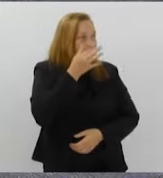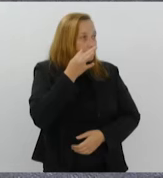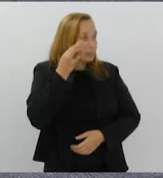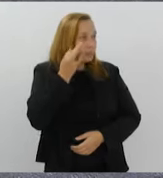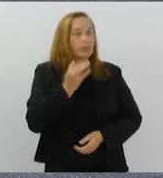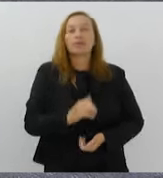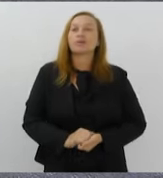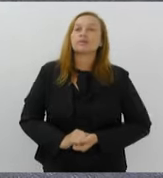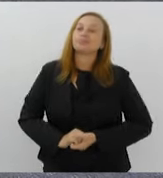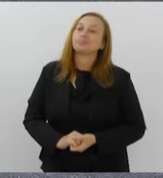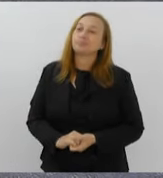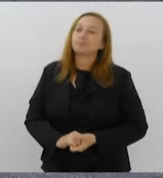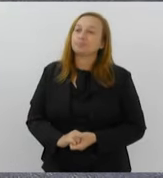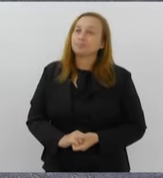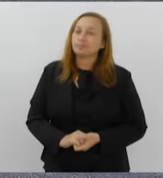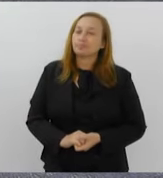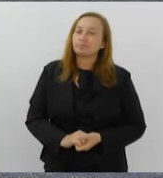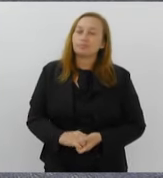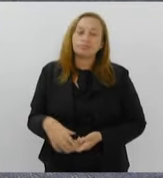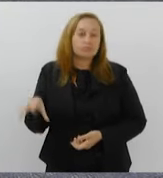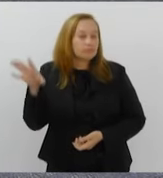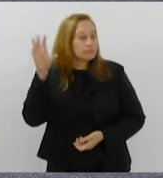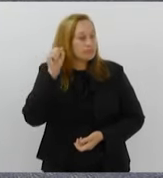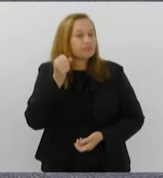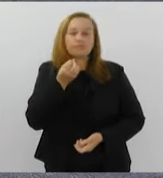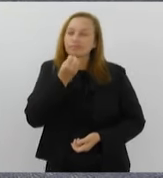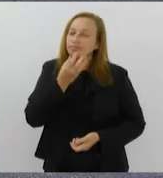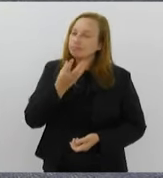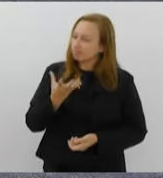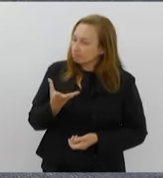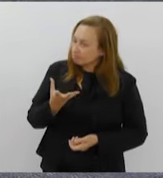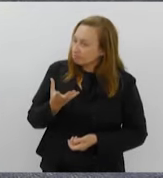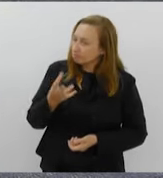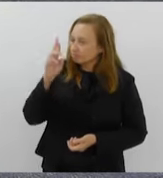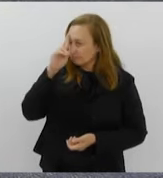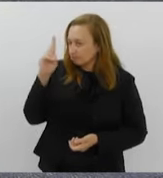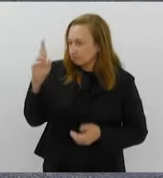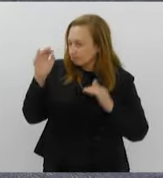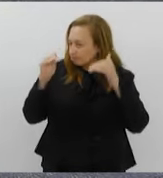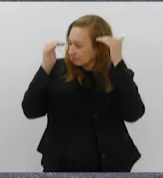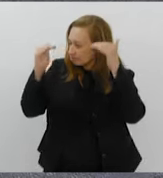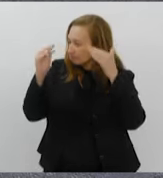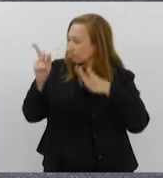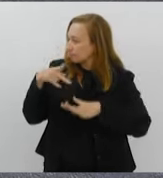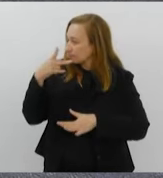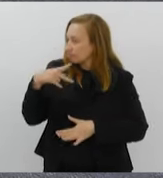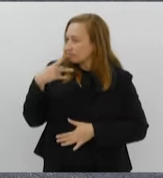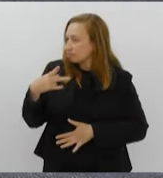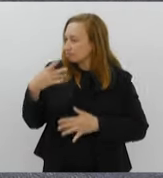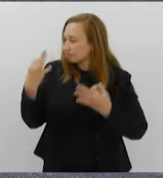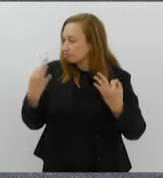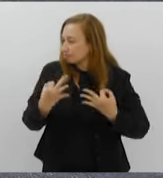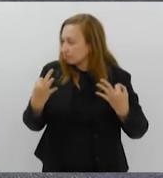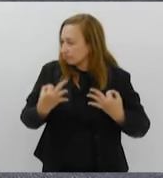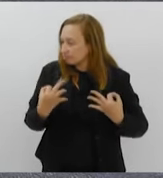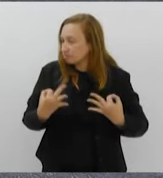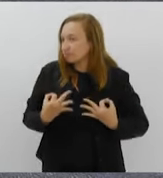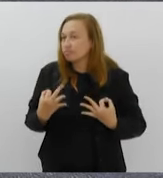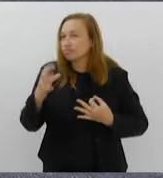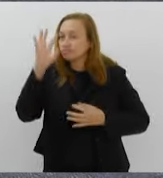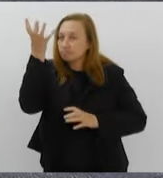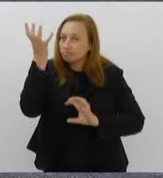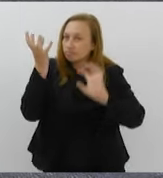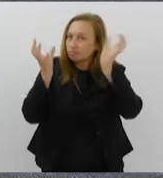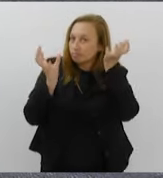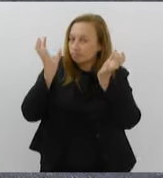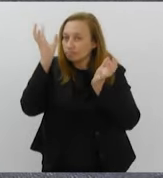Serafini, ouvi a Vossa Excelência falando com pertinência as questões climáticas que não